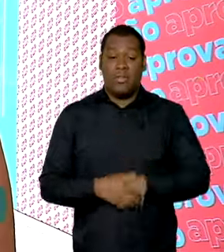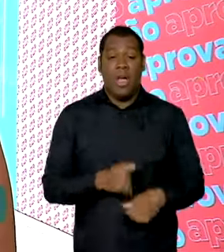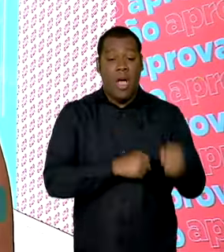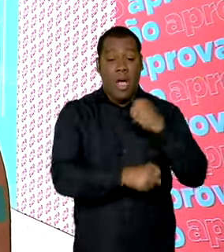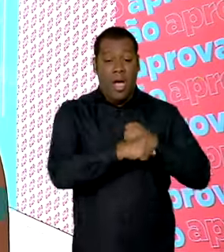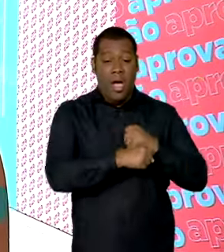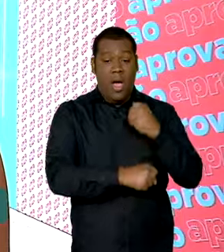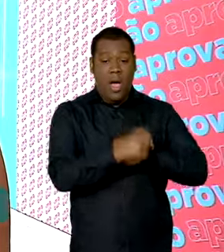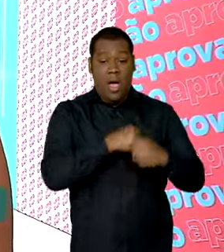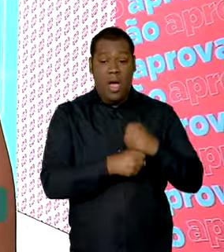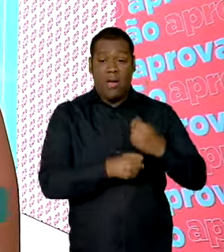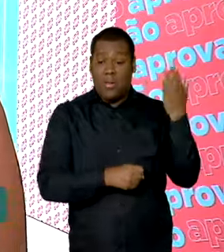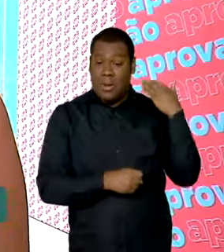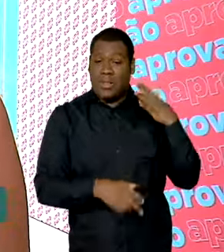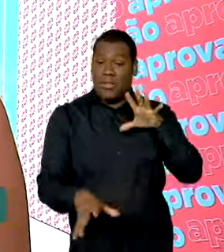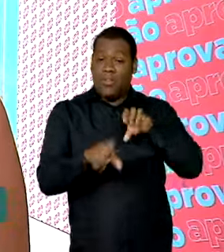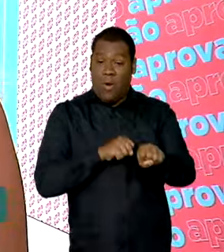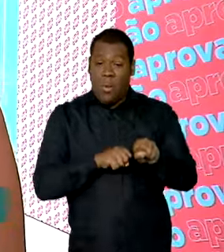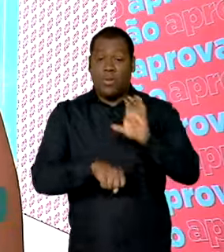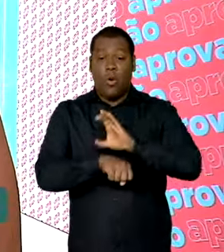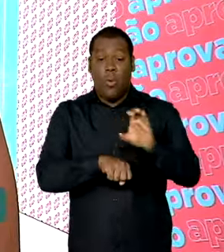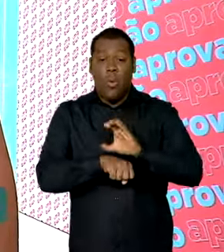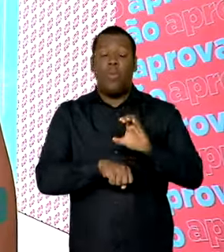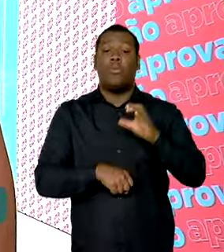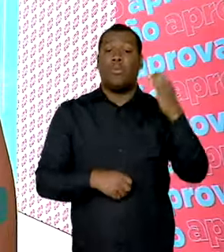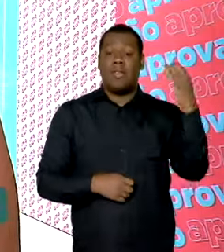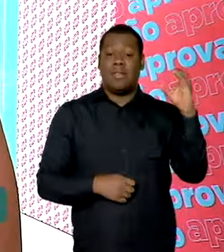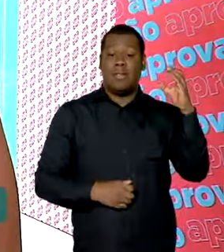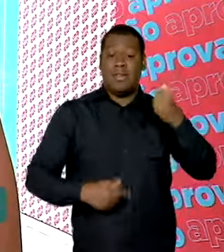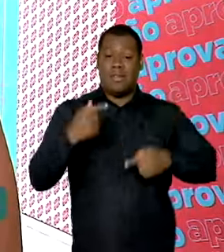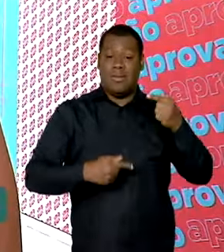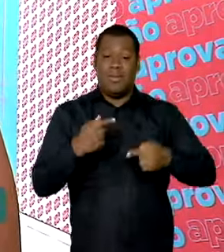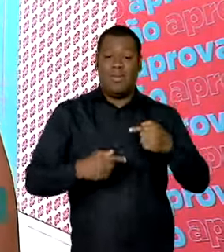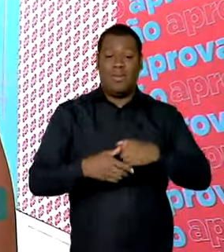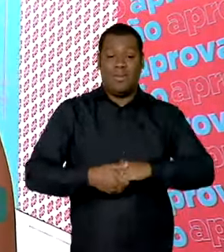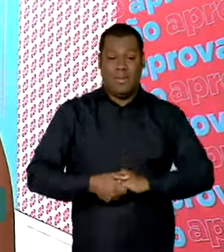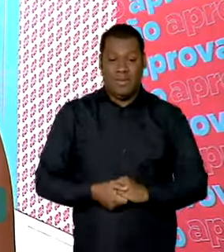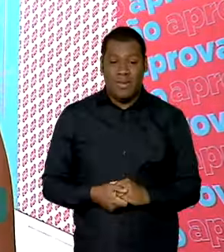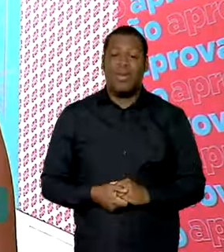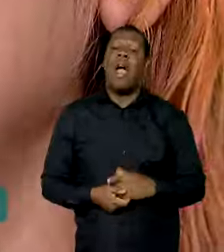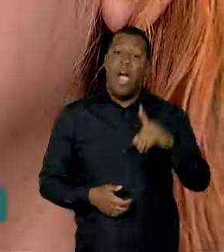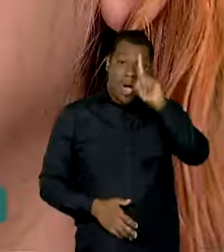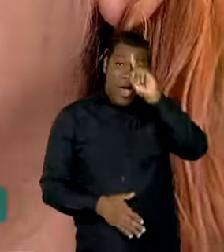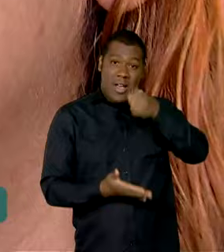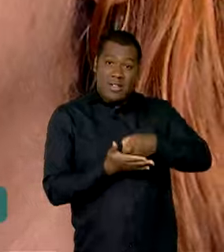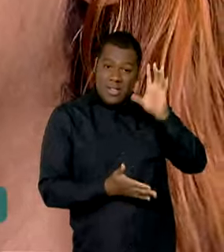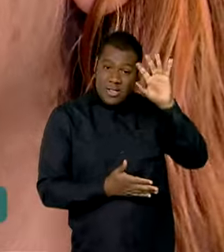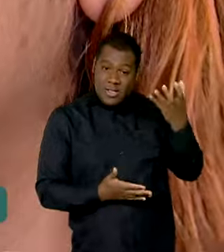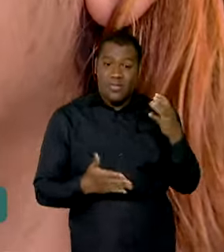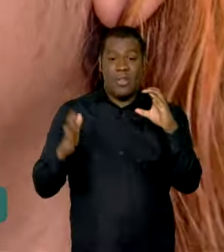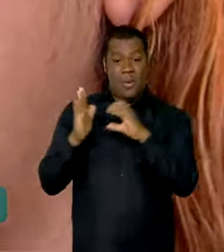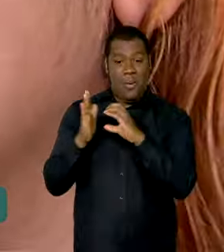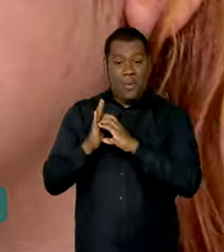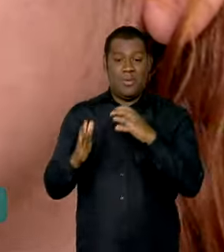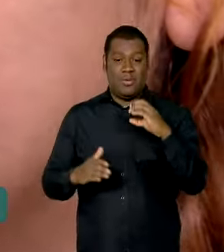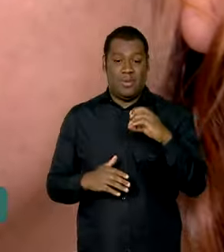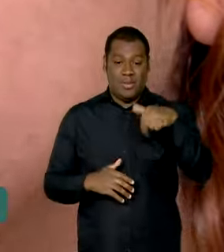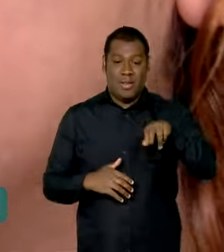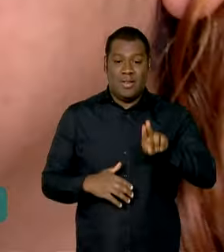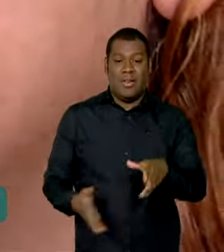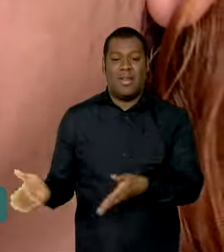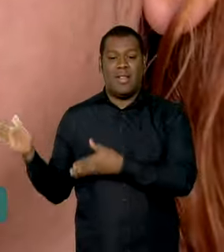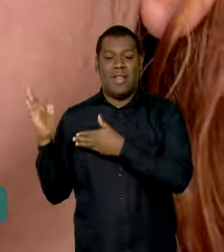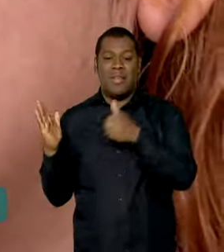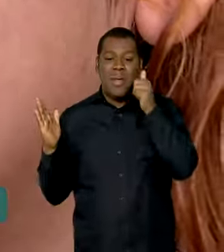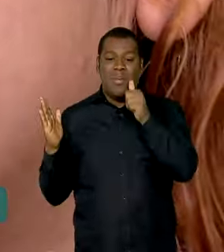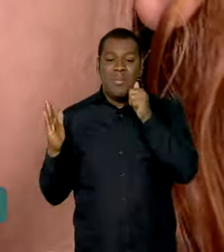passado em Ciência Política. Ela está em busca do primeiro emprego e decidiu fazer o concurso público unificado. O perfil dela é o